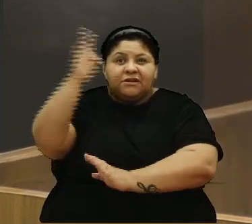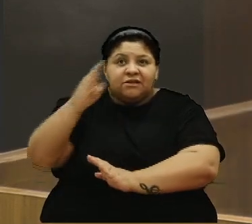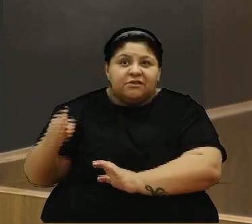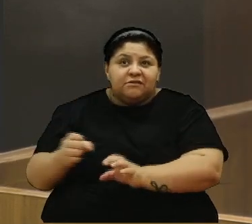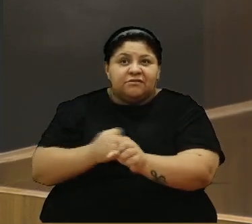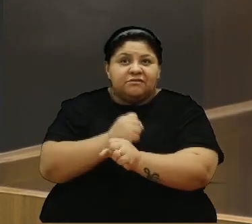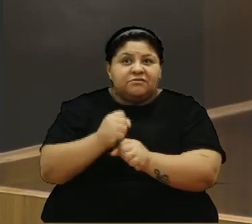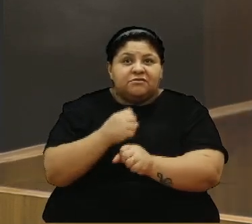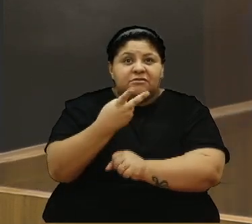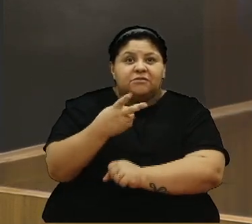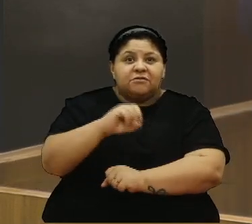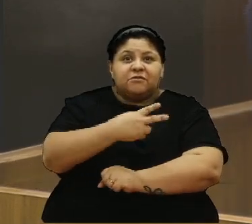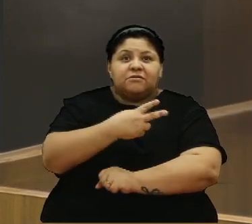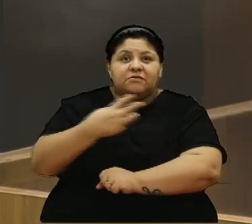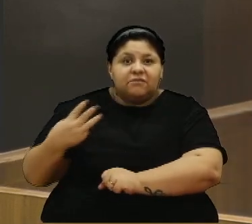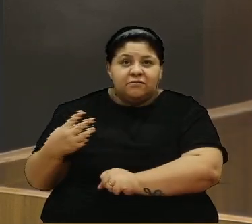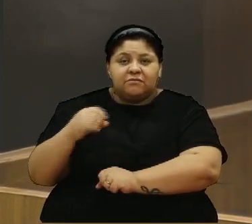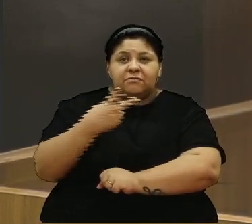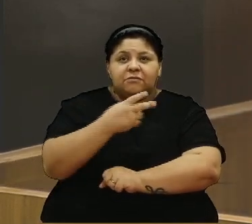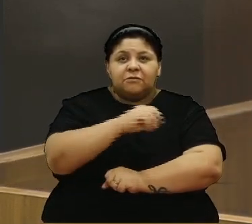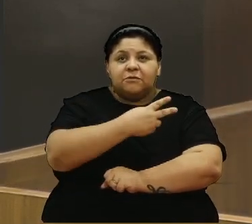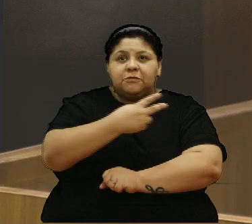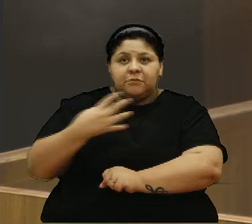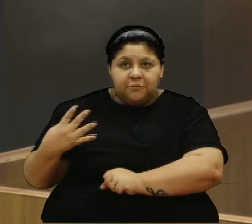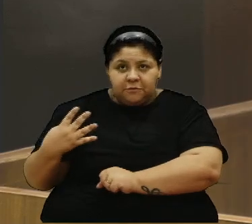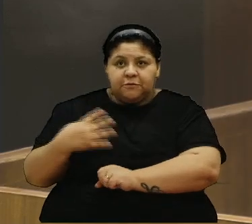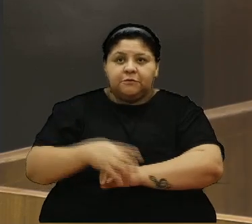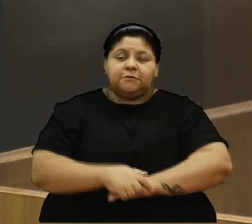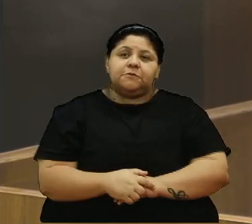de 2023 e 2024.